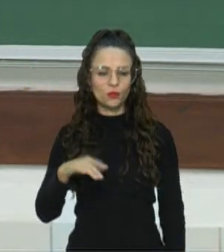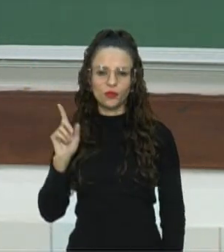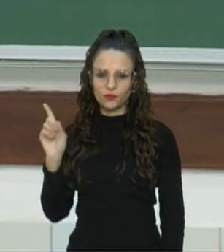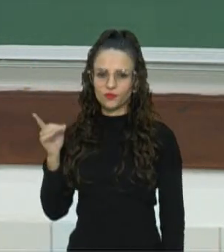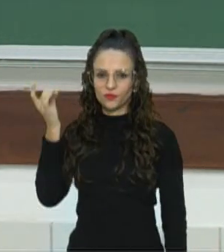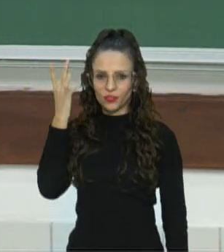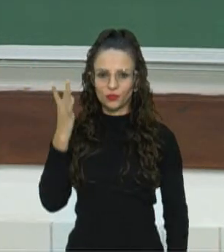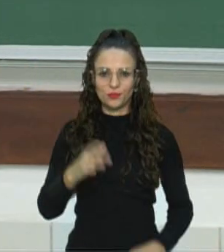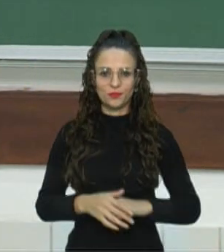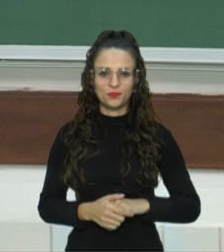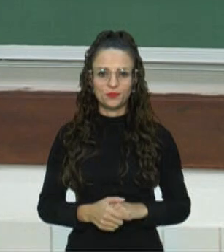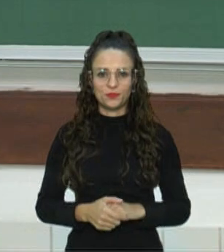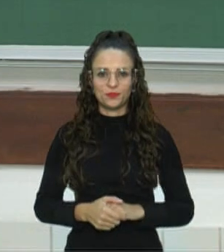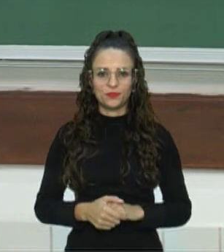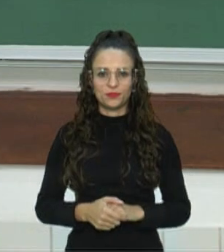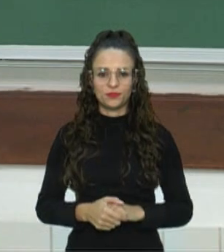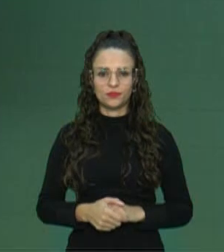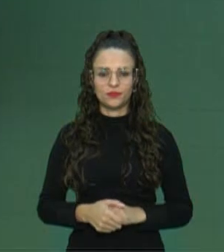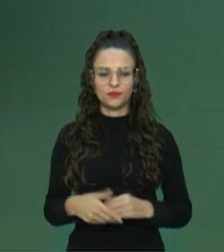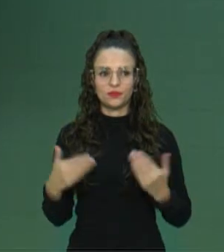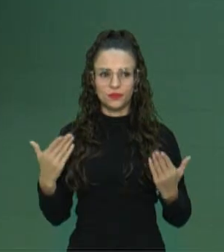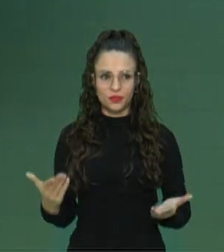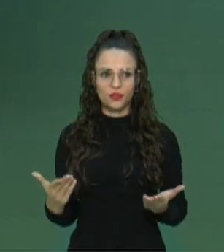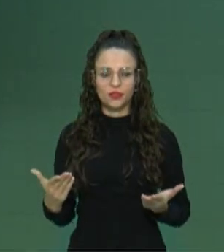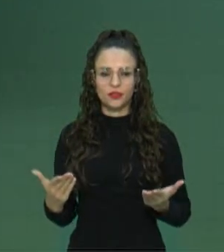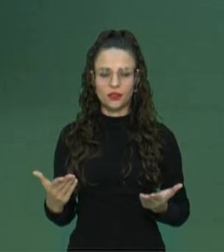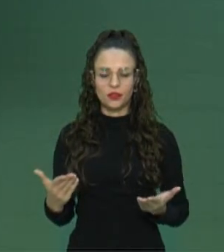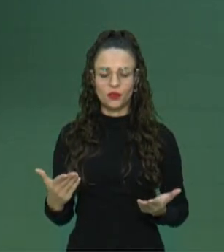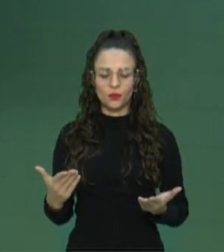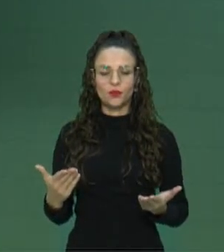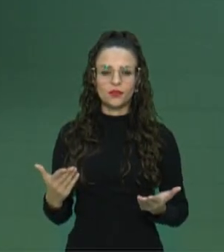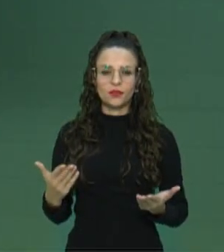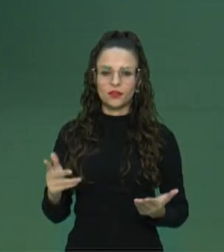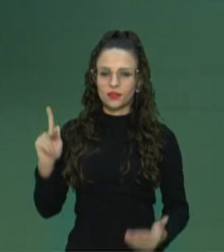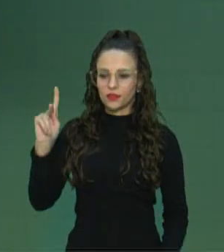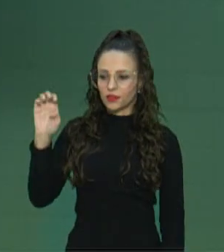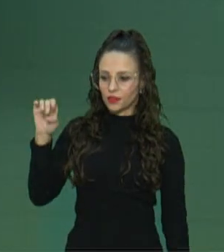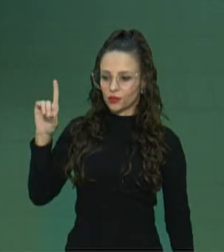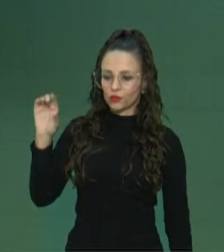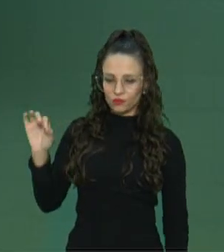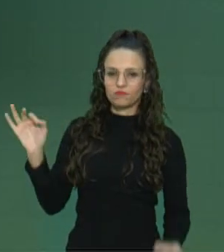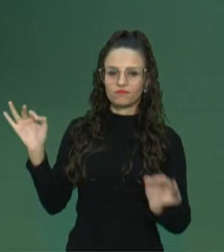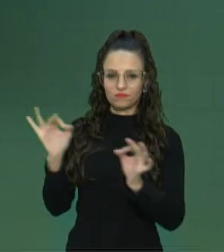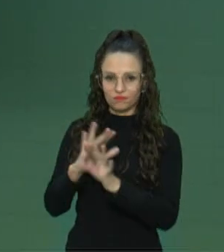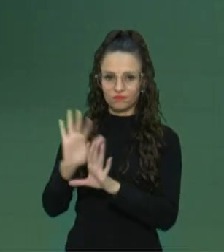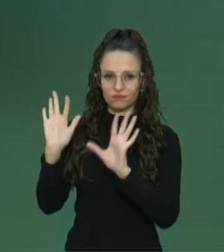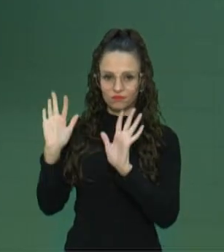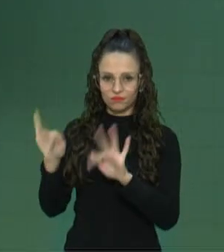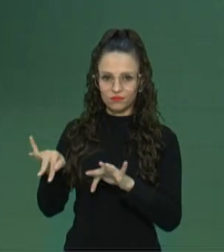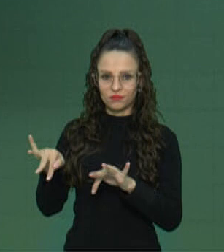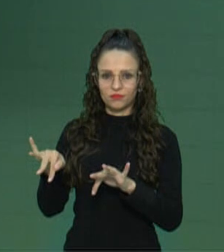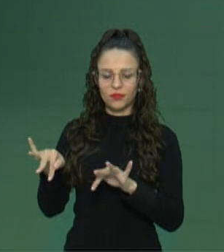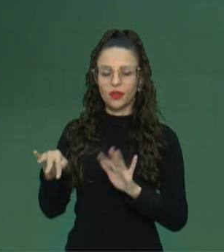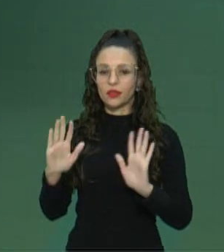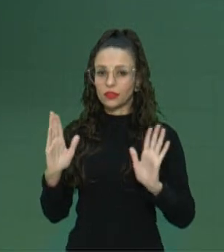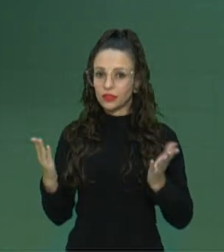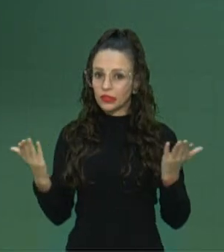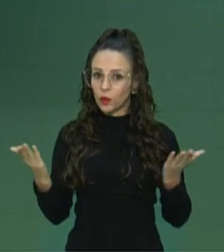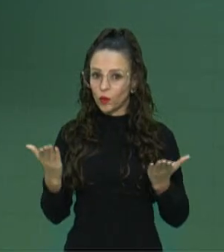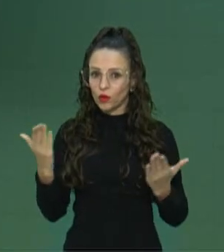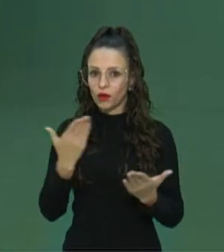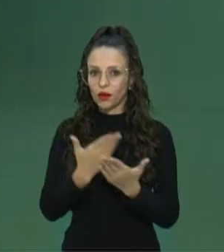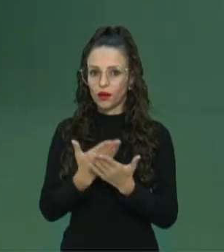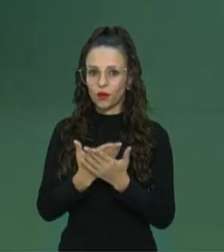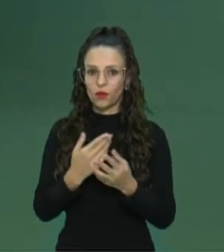associação também. Então, além do Kendo, agora nós já terminamos o Kendo, então a aula hoje vai ser